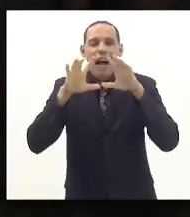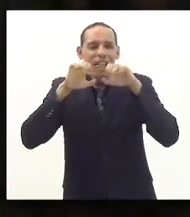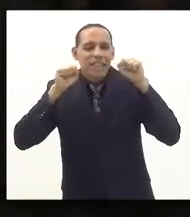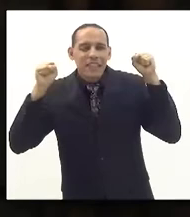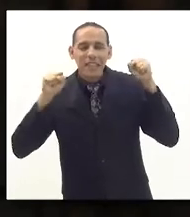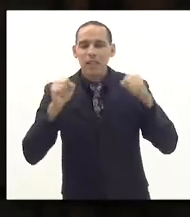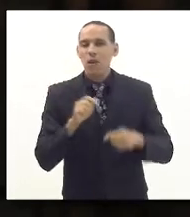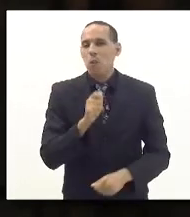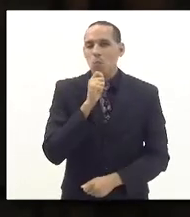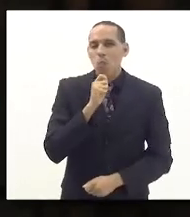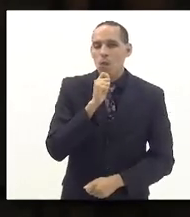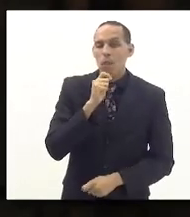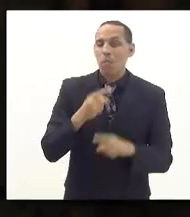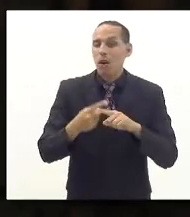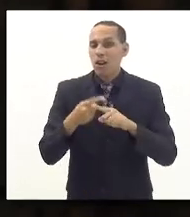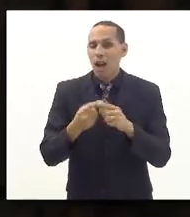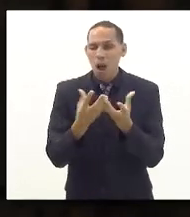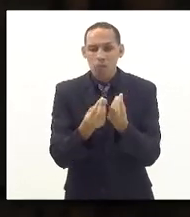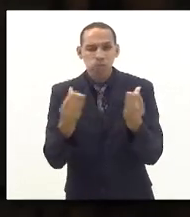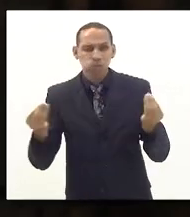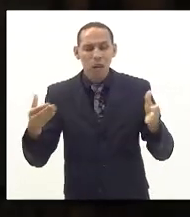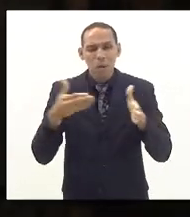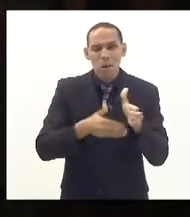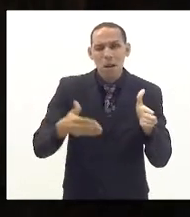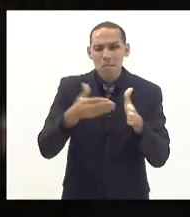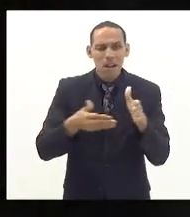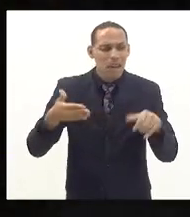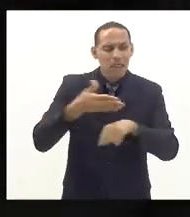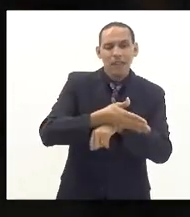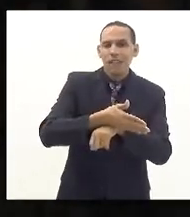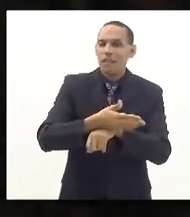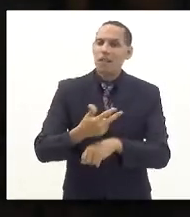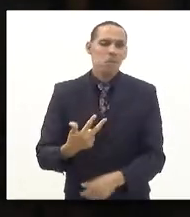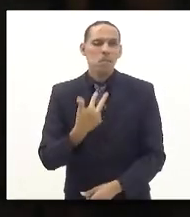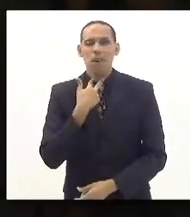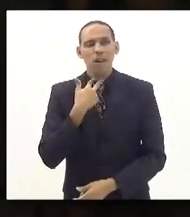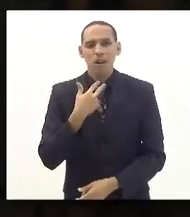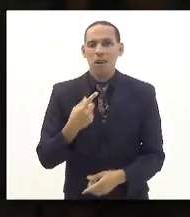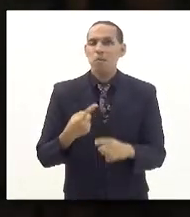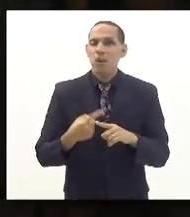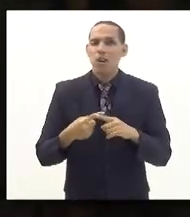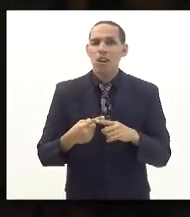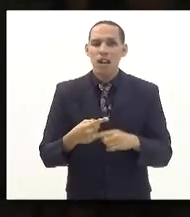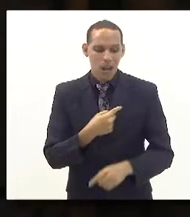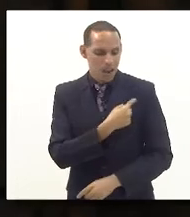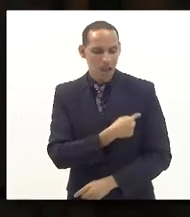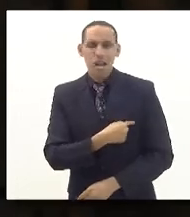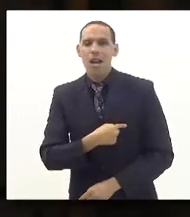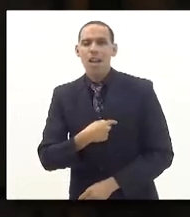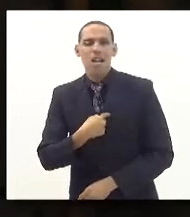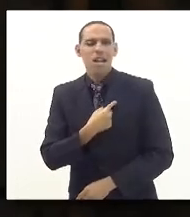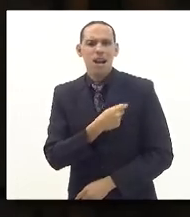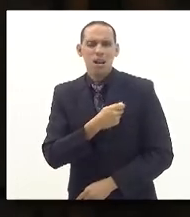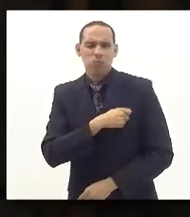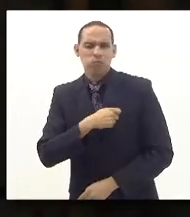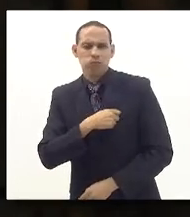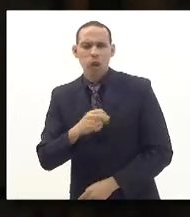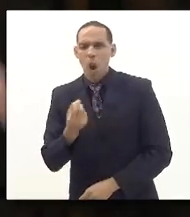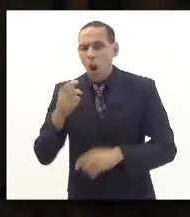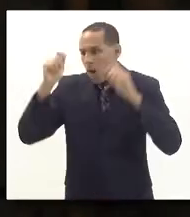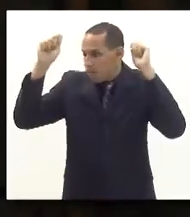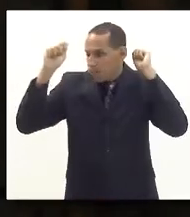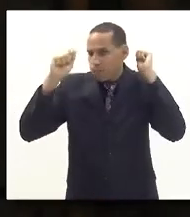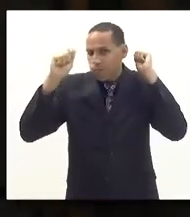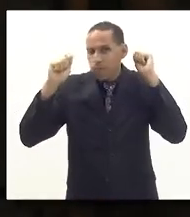porque muitos torcedores estavam sendo impedidos de entrar no estádio, escrito aqui, na camisa, num boné, numa